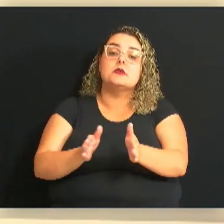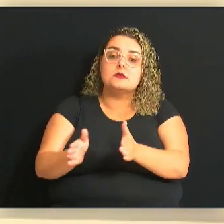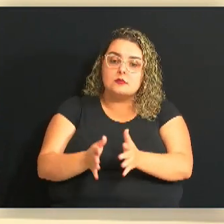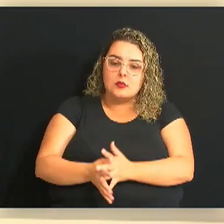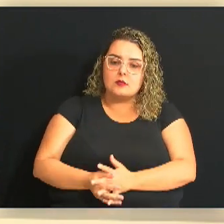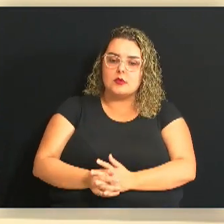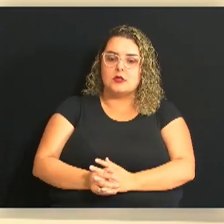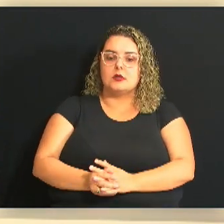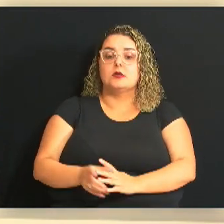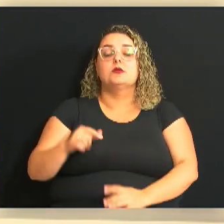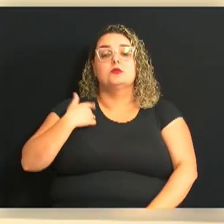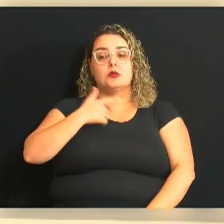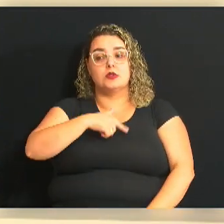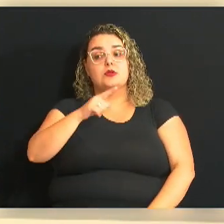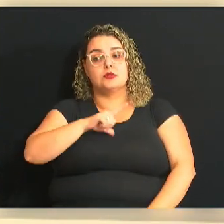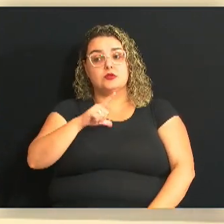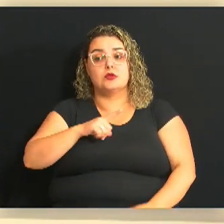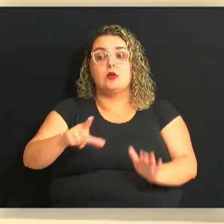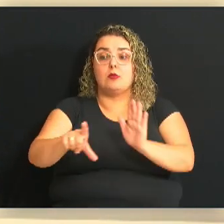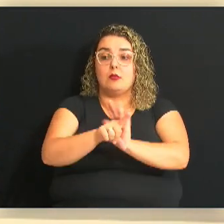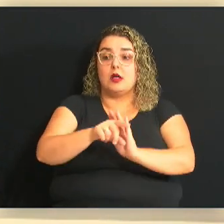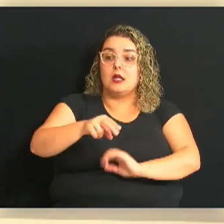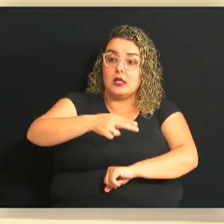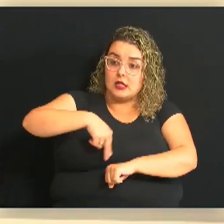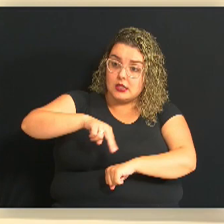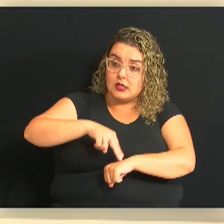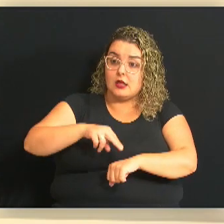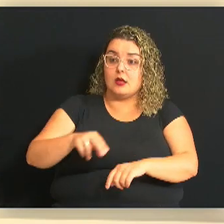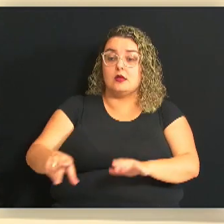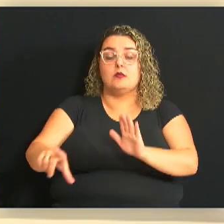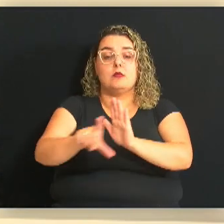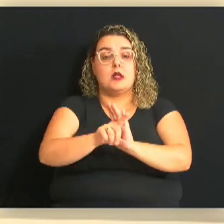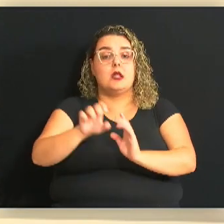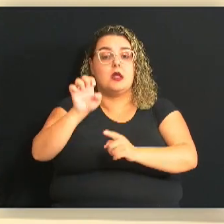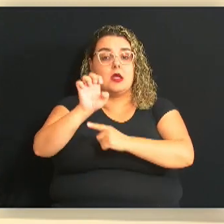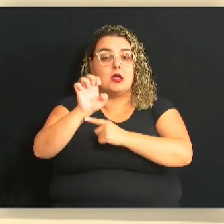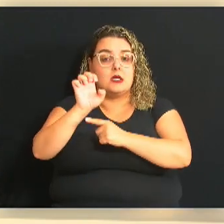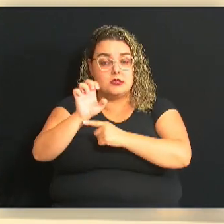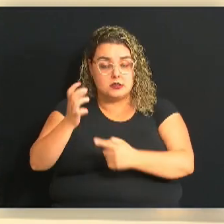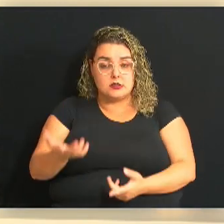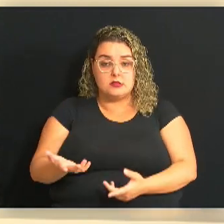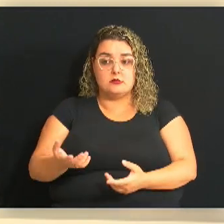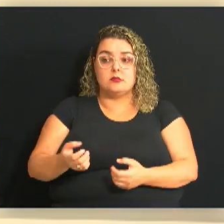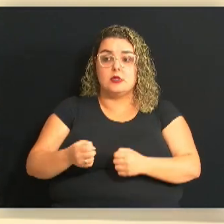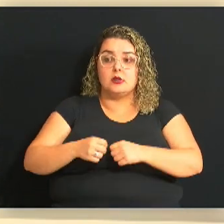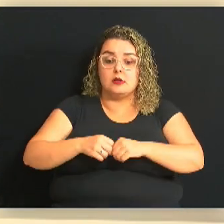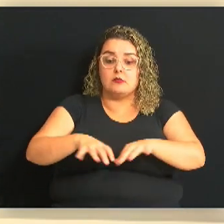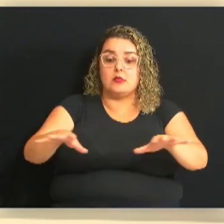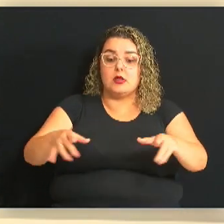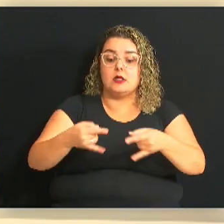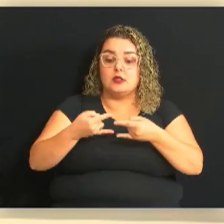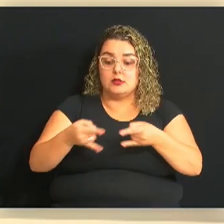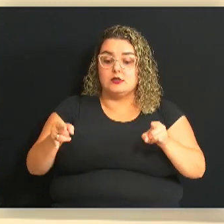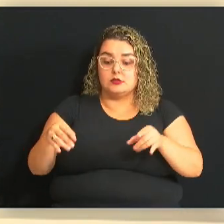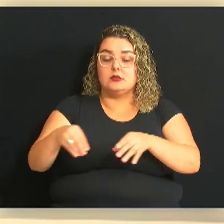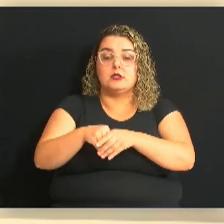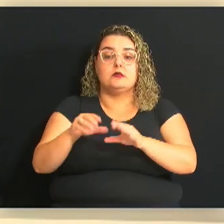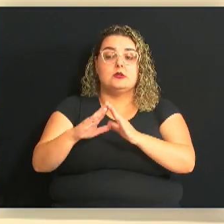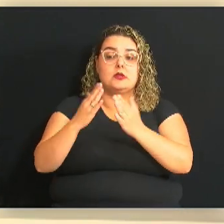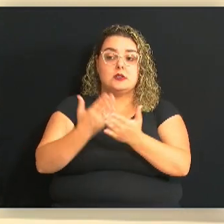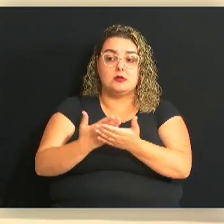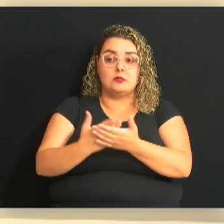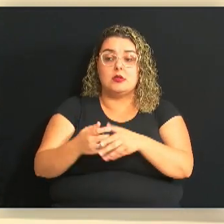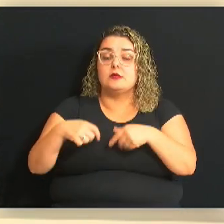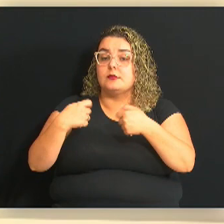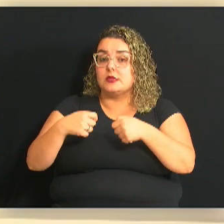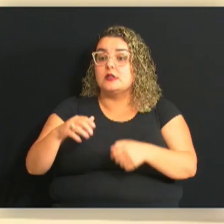gente teve uma lei nacional, uma lei estadual sobre a distribuição de absorventes nas escolas, mas é necessário que a